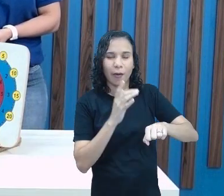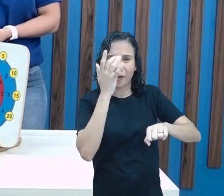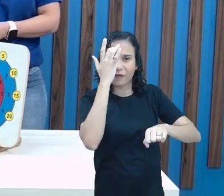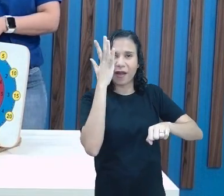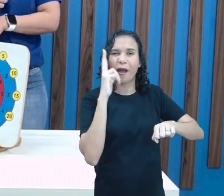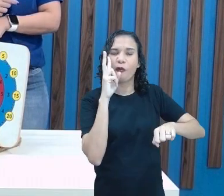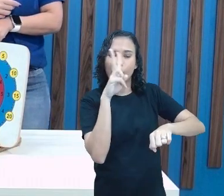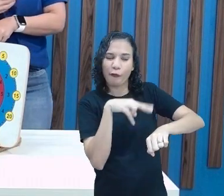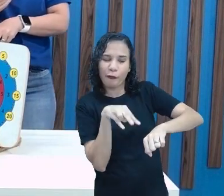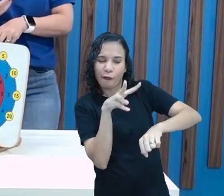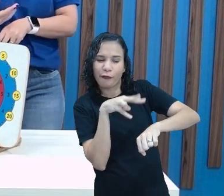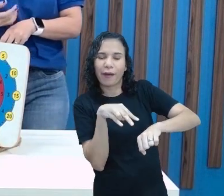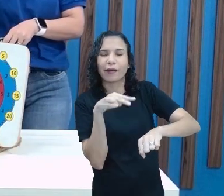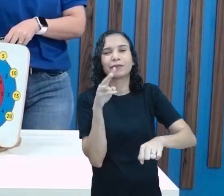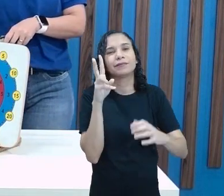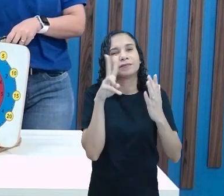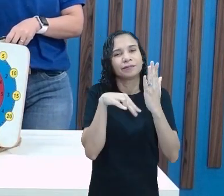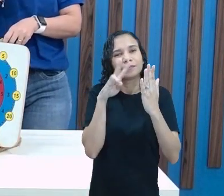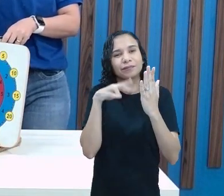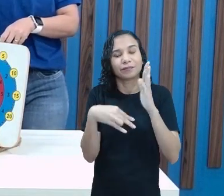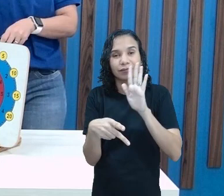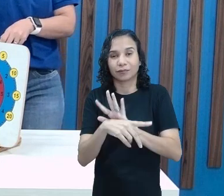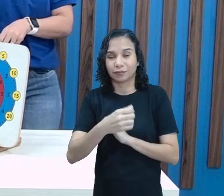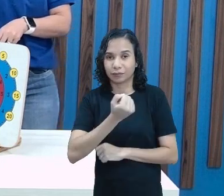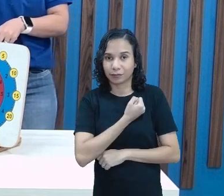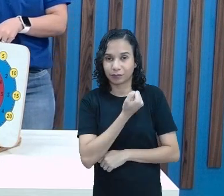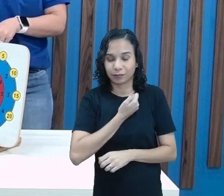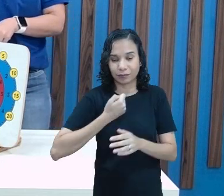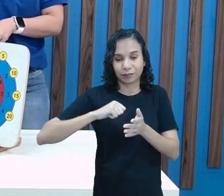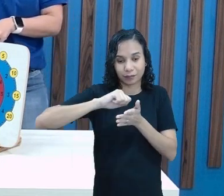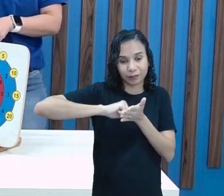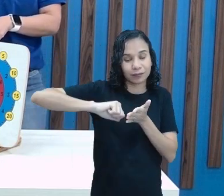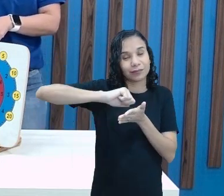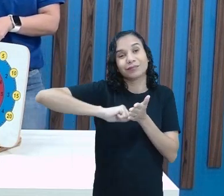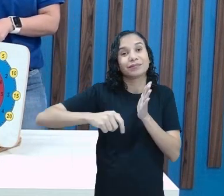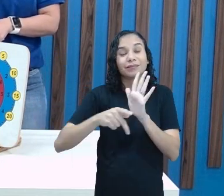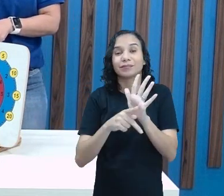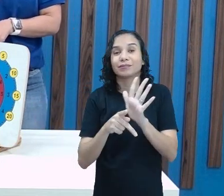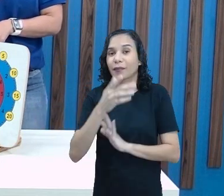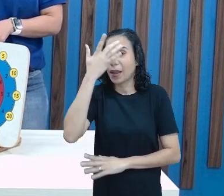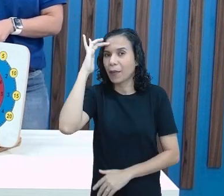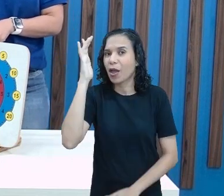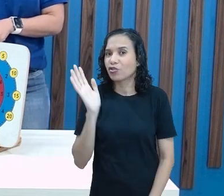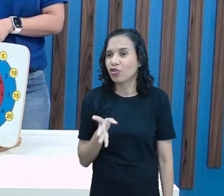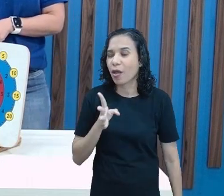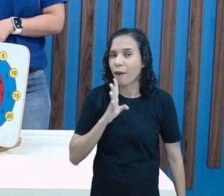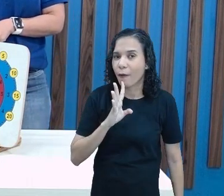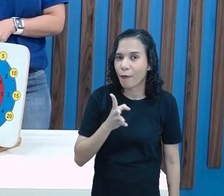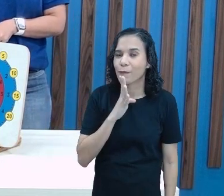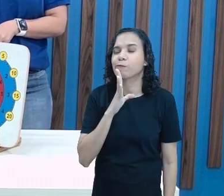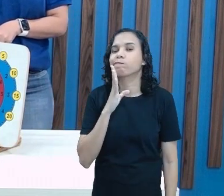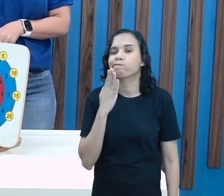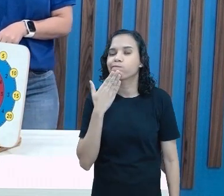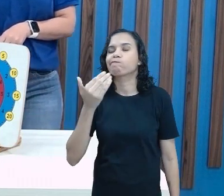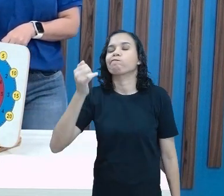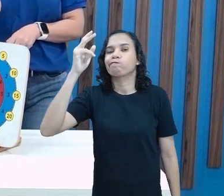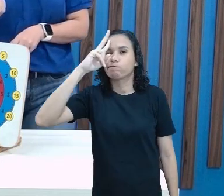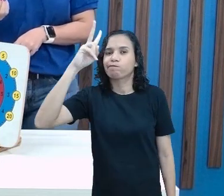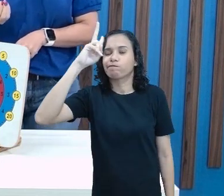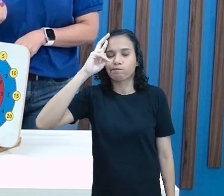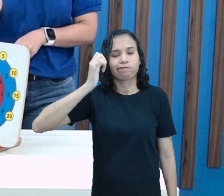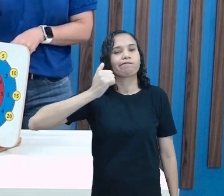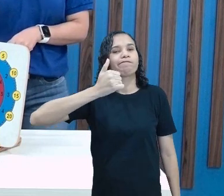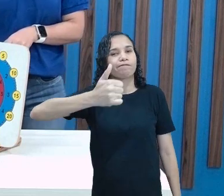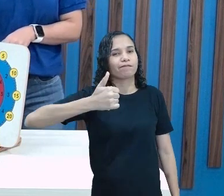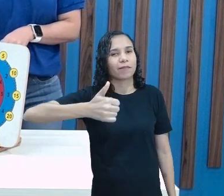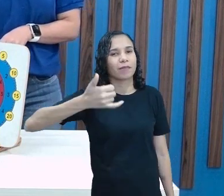isso, porque é fácil a leitura. O número que está escrito ali, você já conhece e foi bem lembrado, viu,